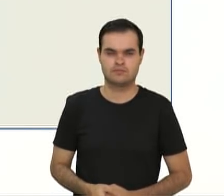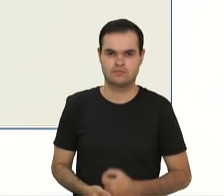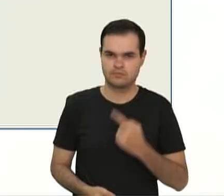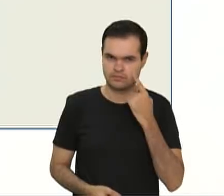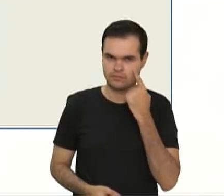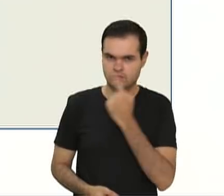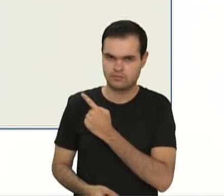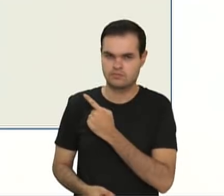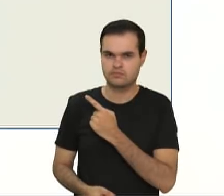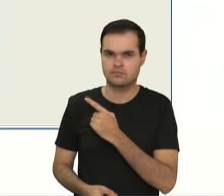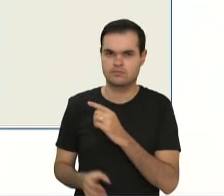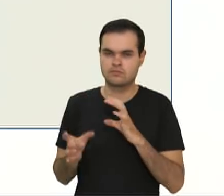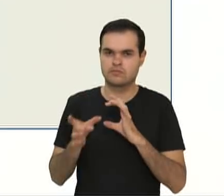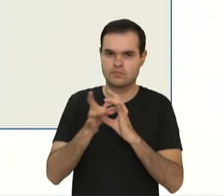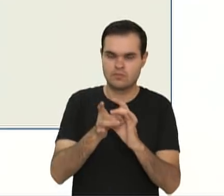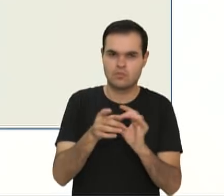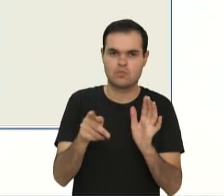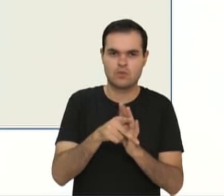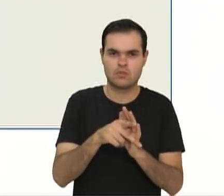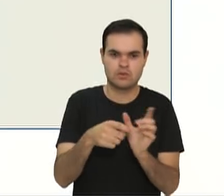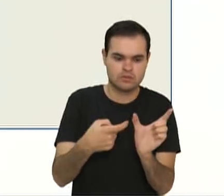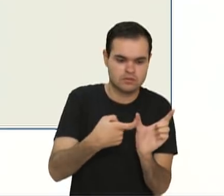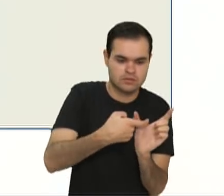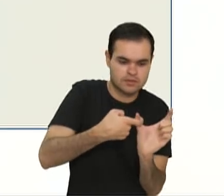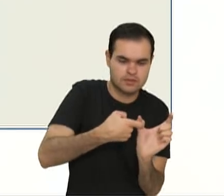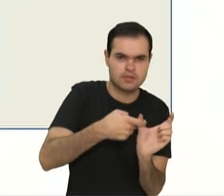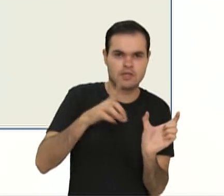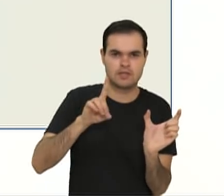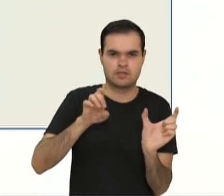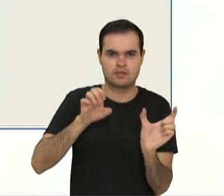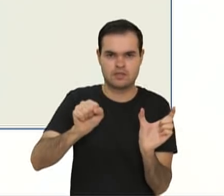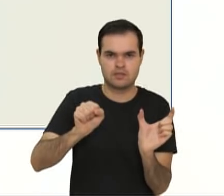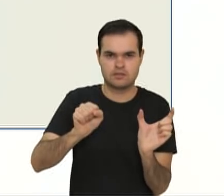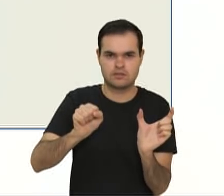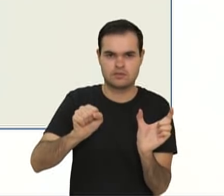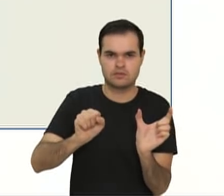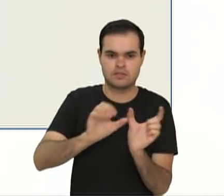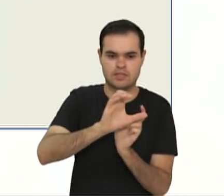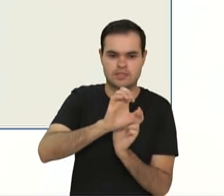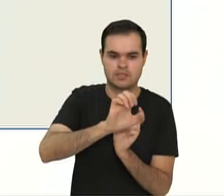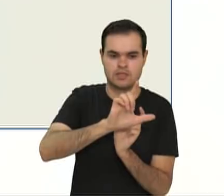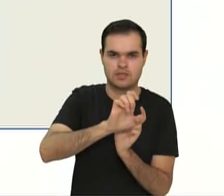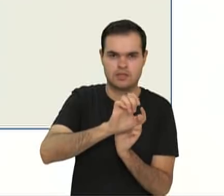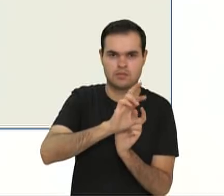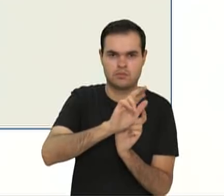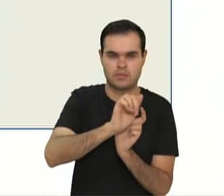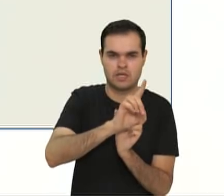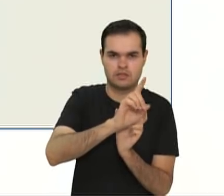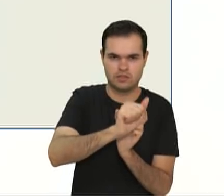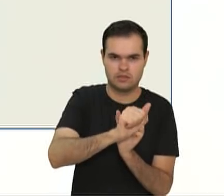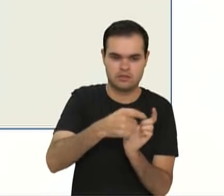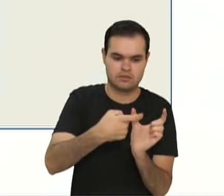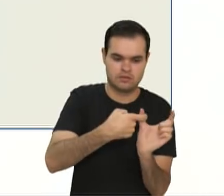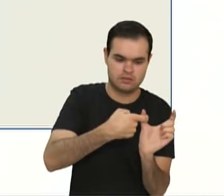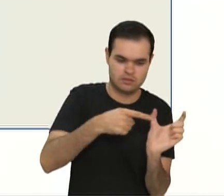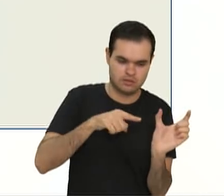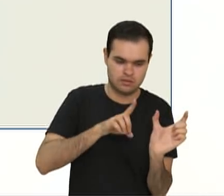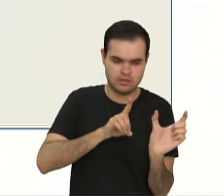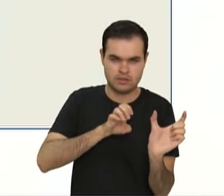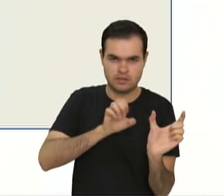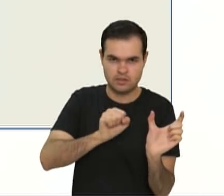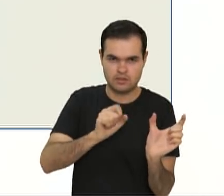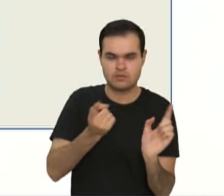emprego desse prefixo, do prefixo des, que apareceu em descelebrada. O prefixo des indica o contrário